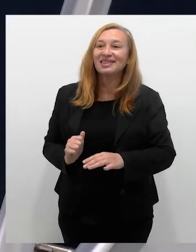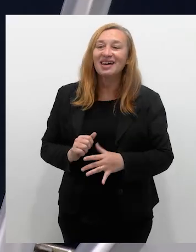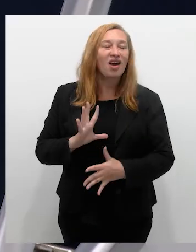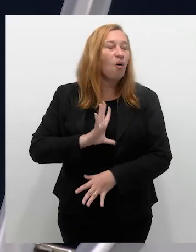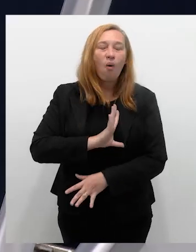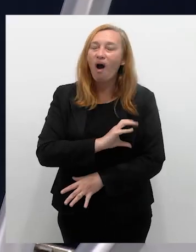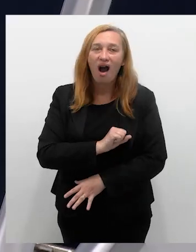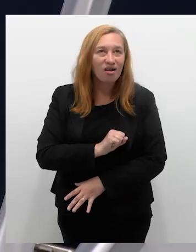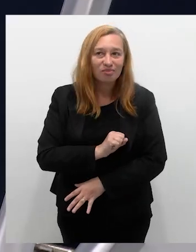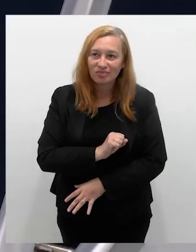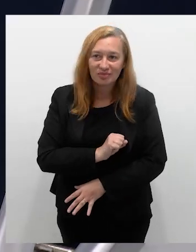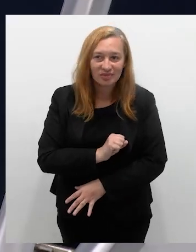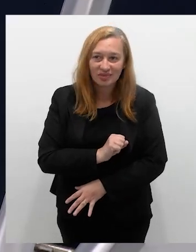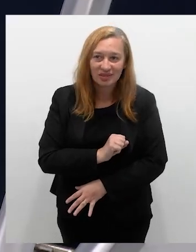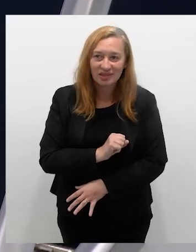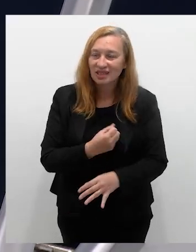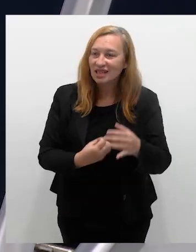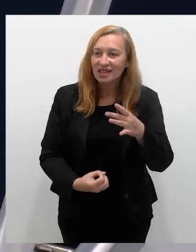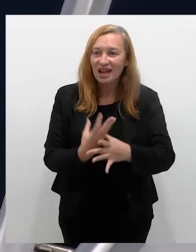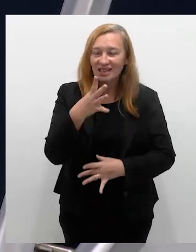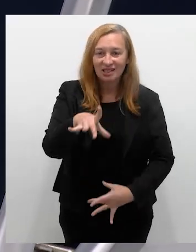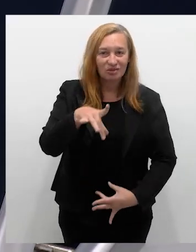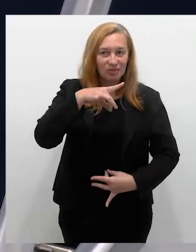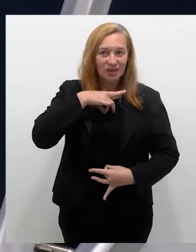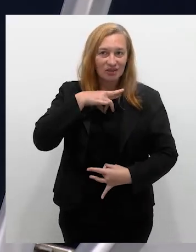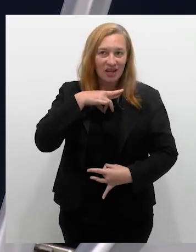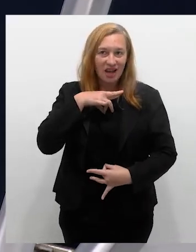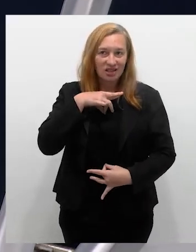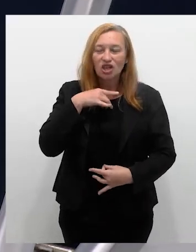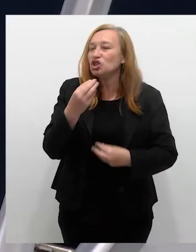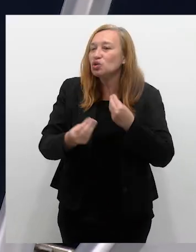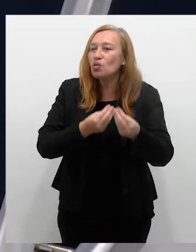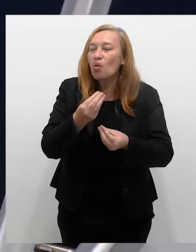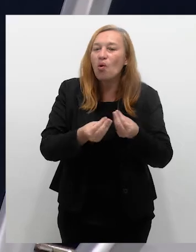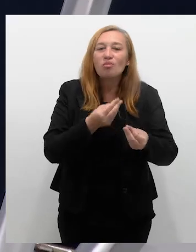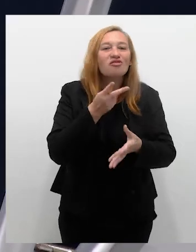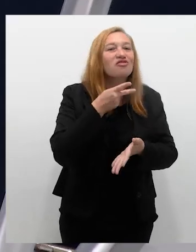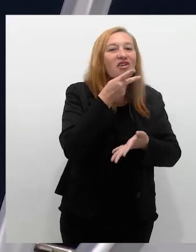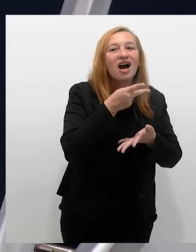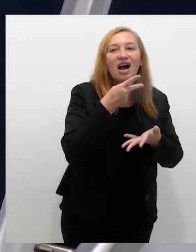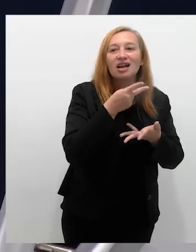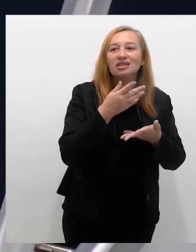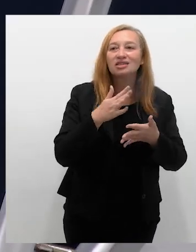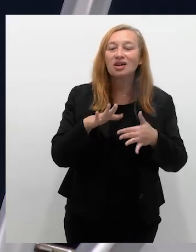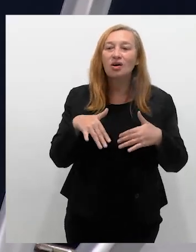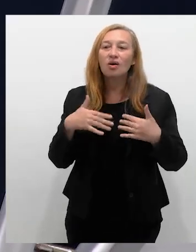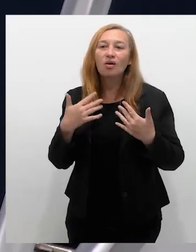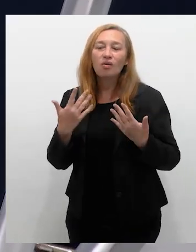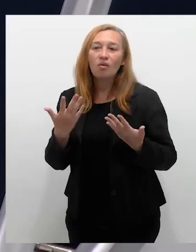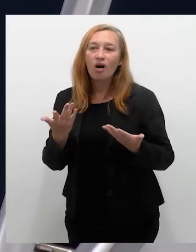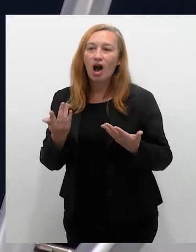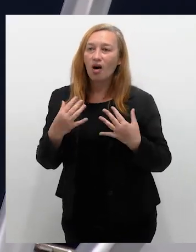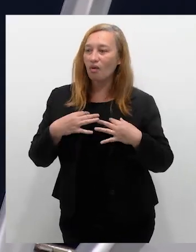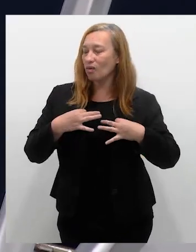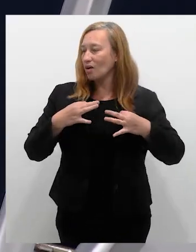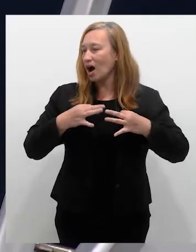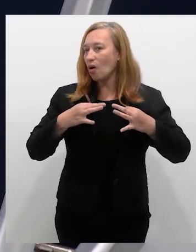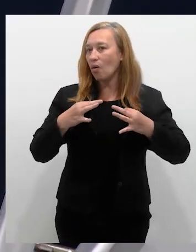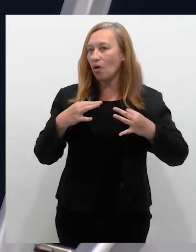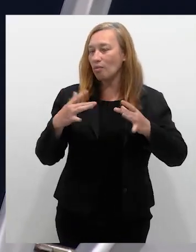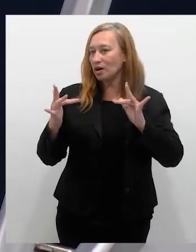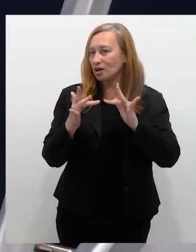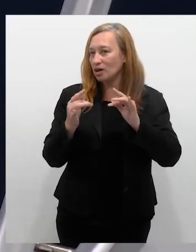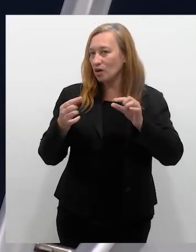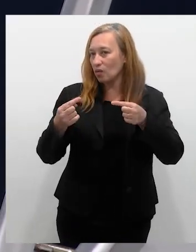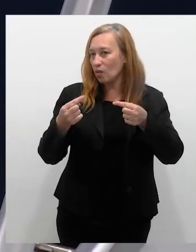arrepia. Eu adoro essa parte da construção do personagem, né? De como ela fala, de qual é o acessório que